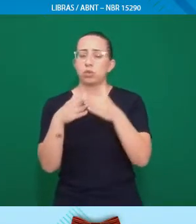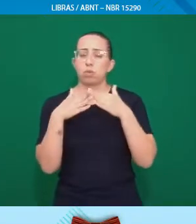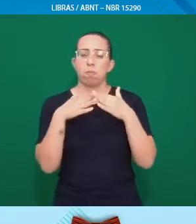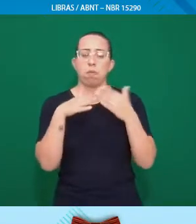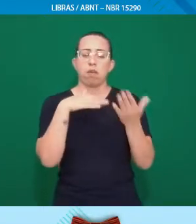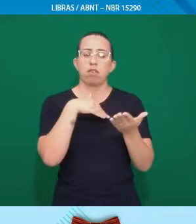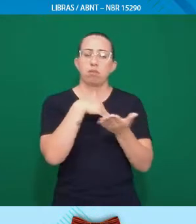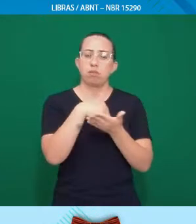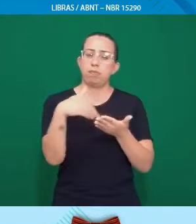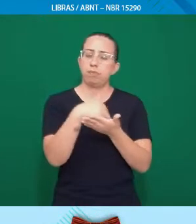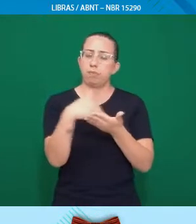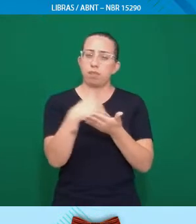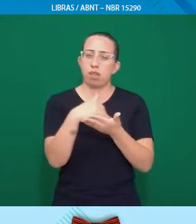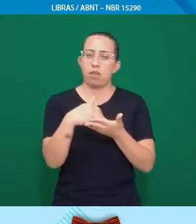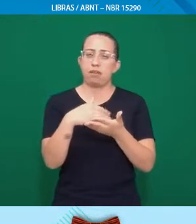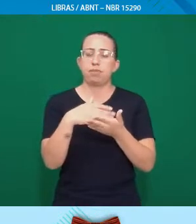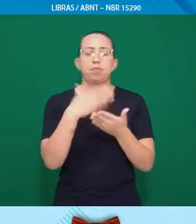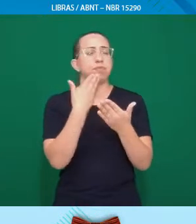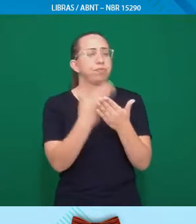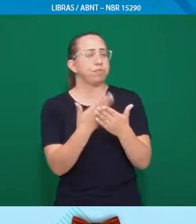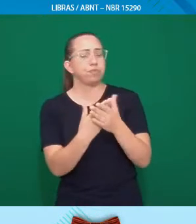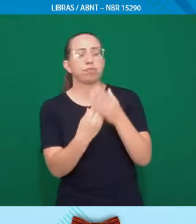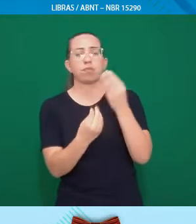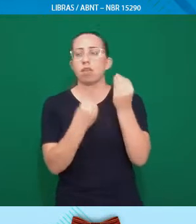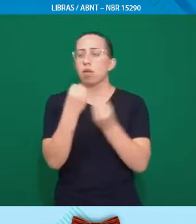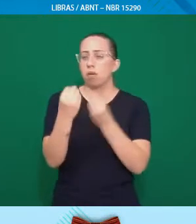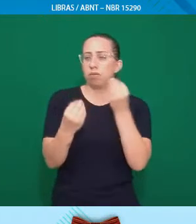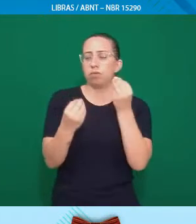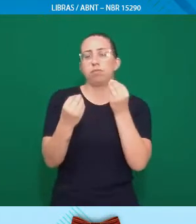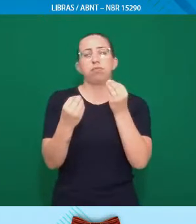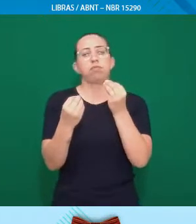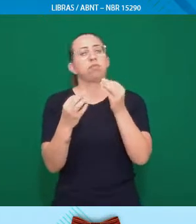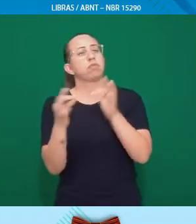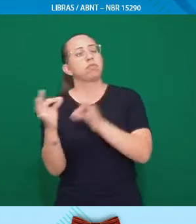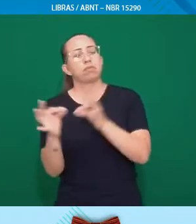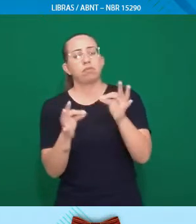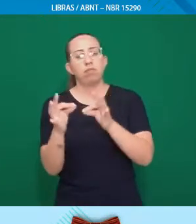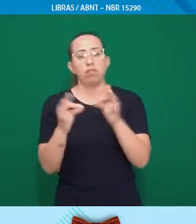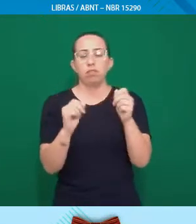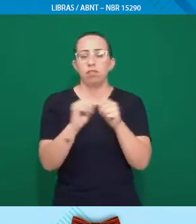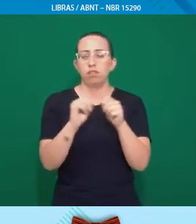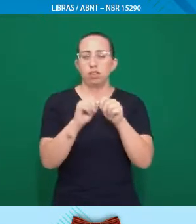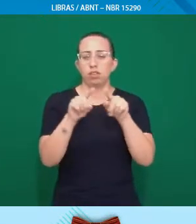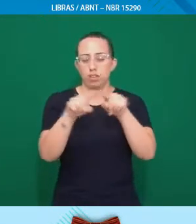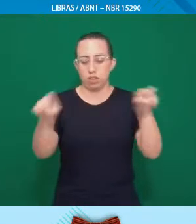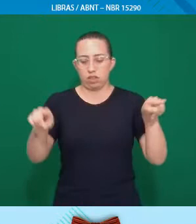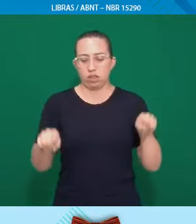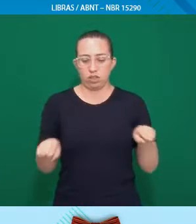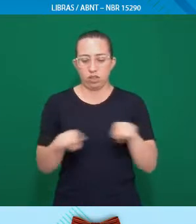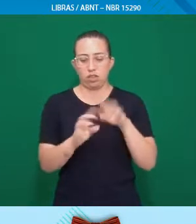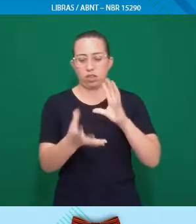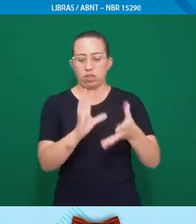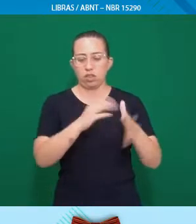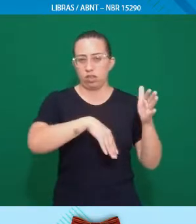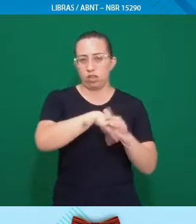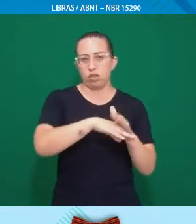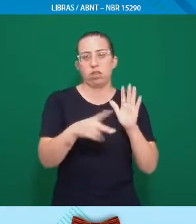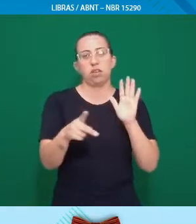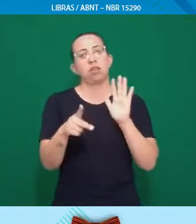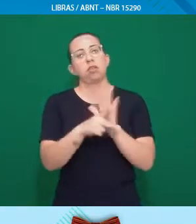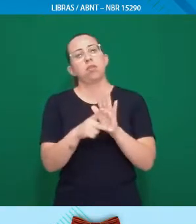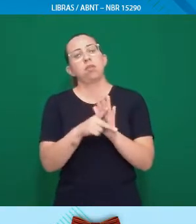solicitar ao órgão competente o estudo EA posterior viabilização de um campo society no bairro Nossa Senhora